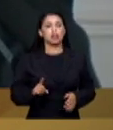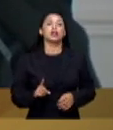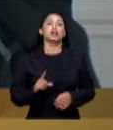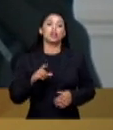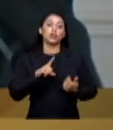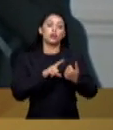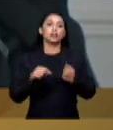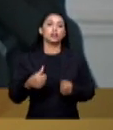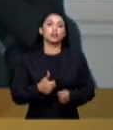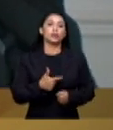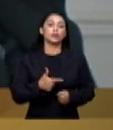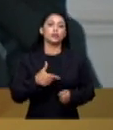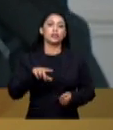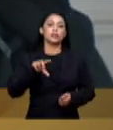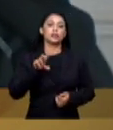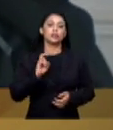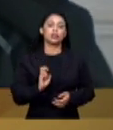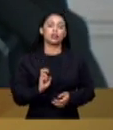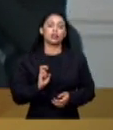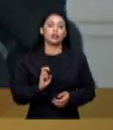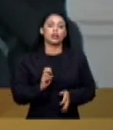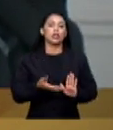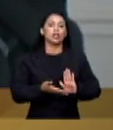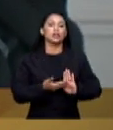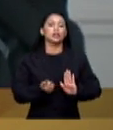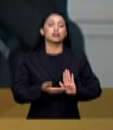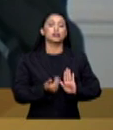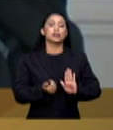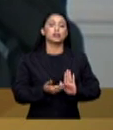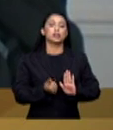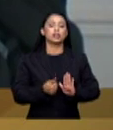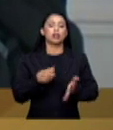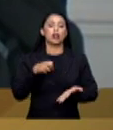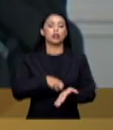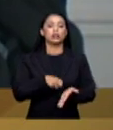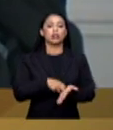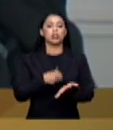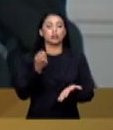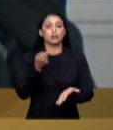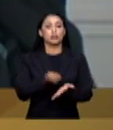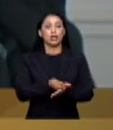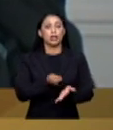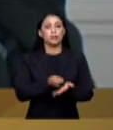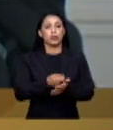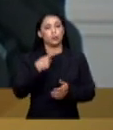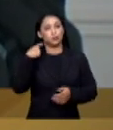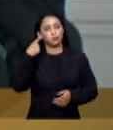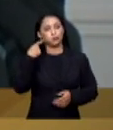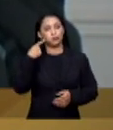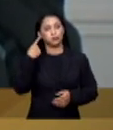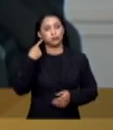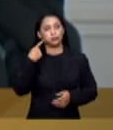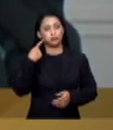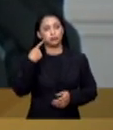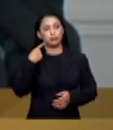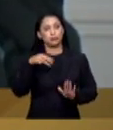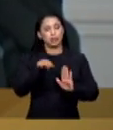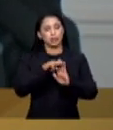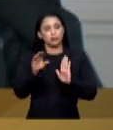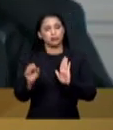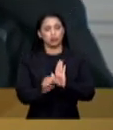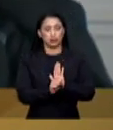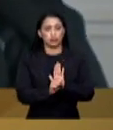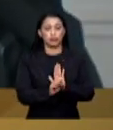25, que afasta a condenação ao pagamento de honorários advocatícios no mandato de